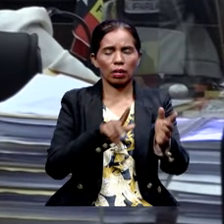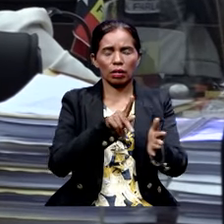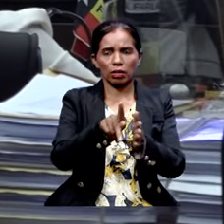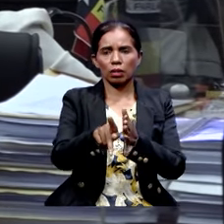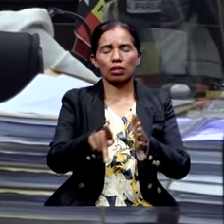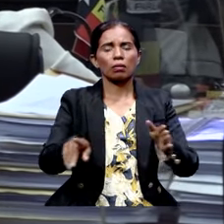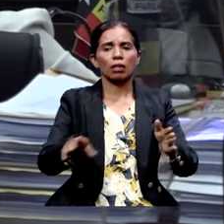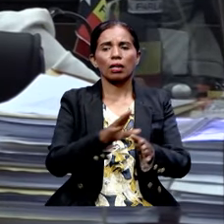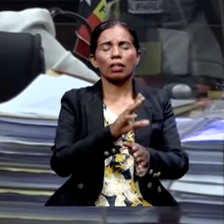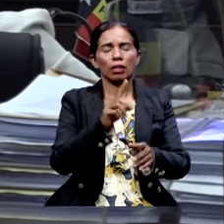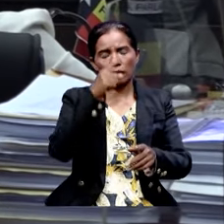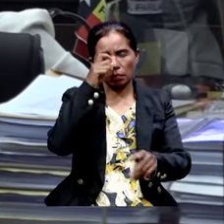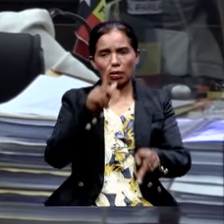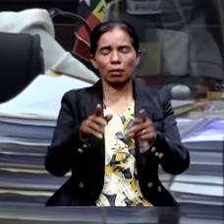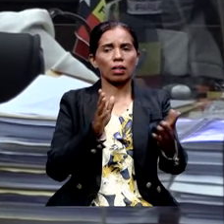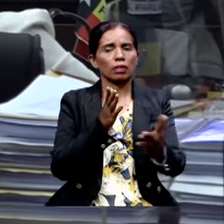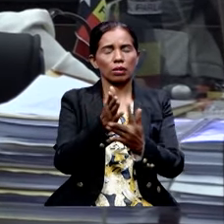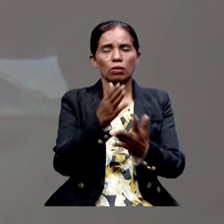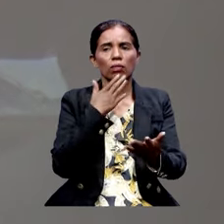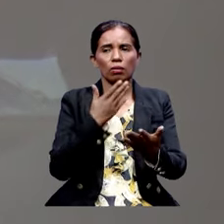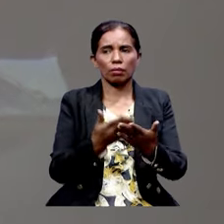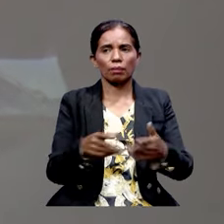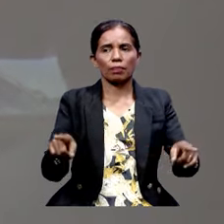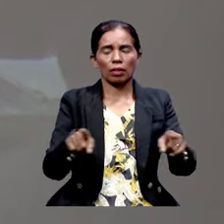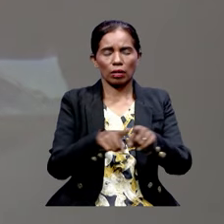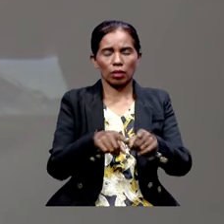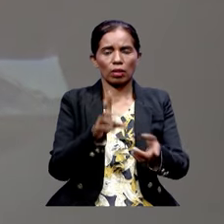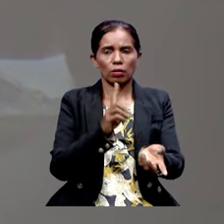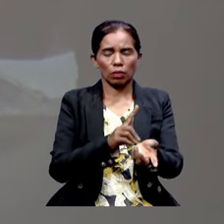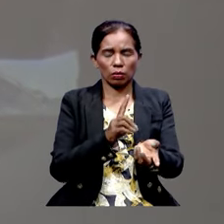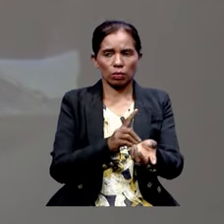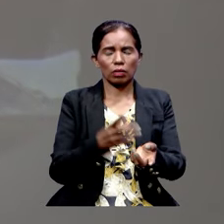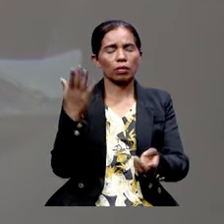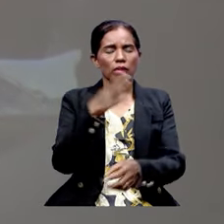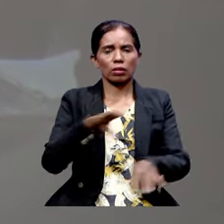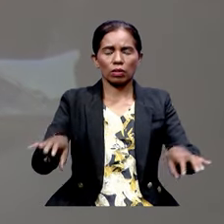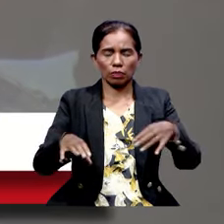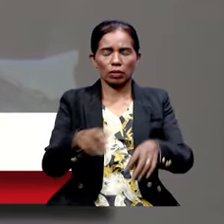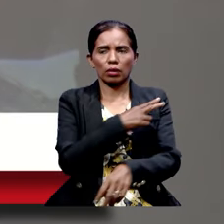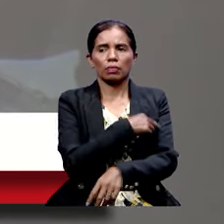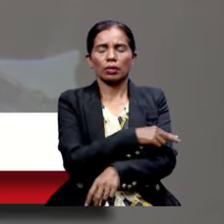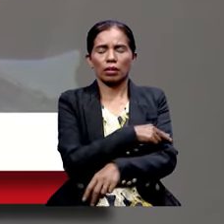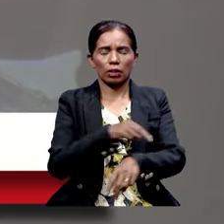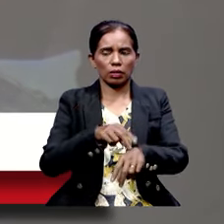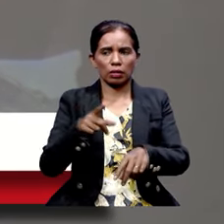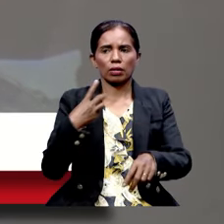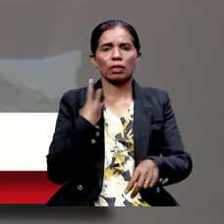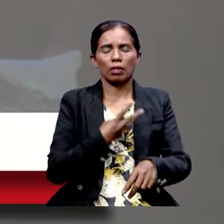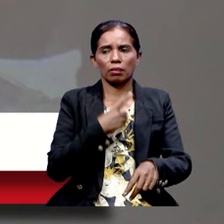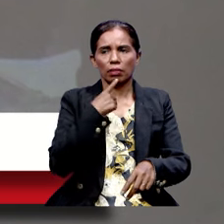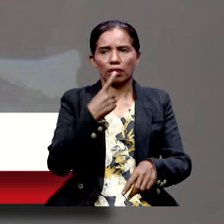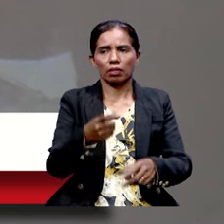dia. Anesan saída maka médico senior ida ia serviço ia hospital nacional até teno lamenta ba ami hodi